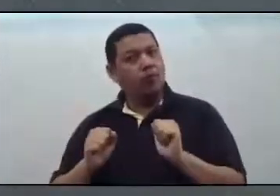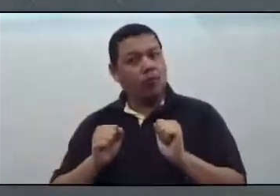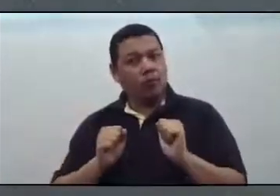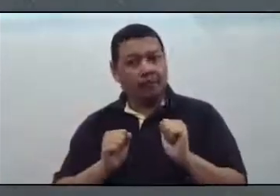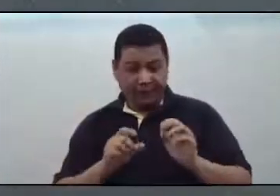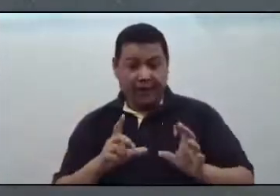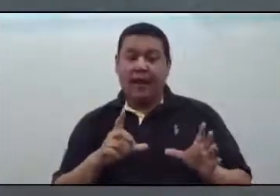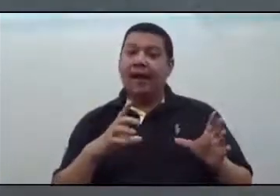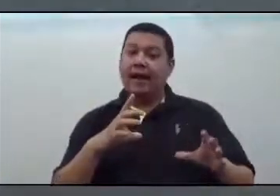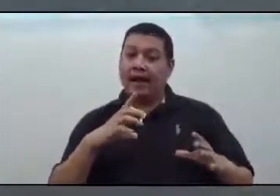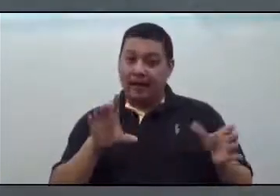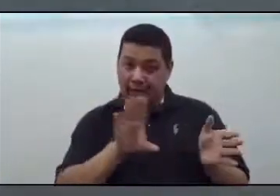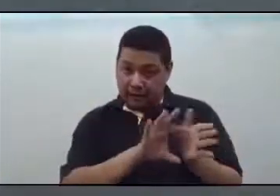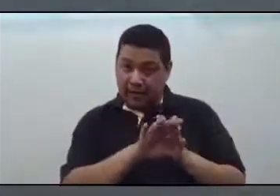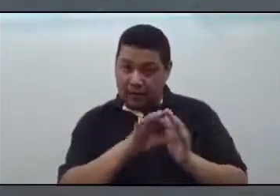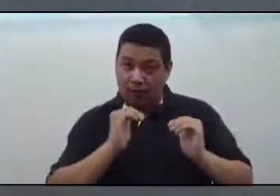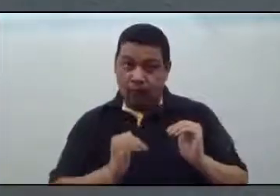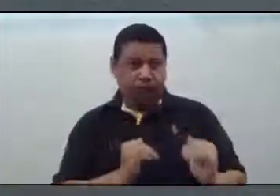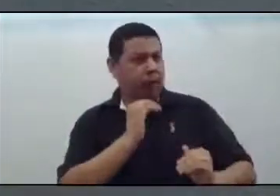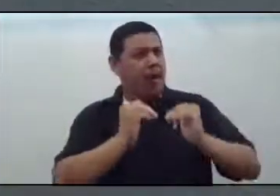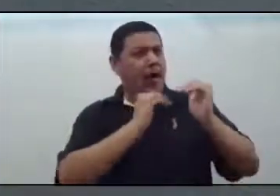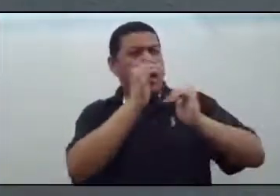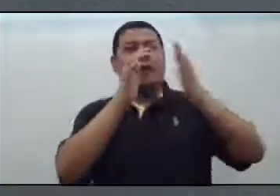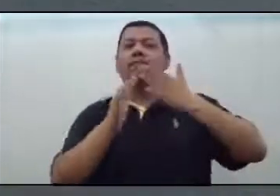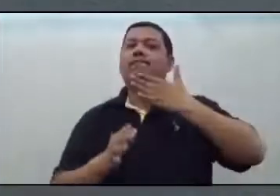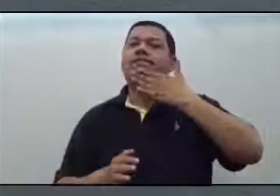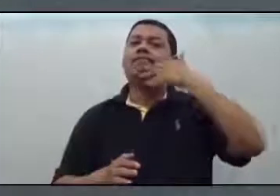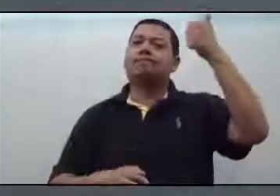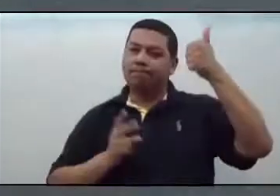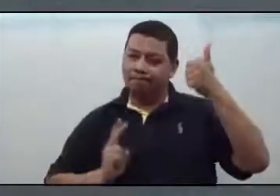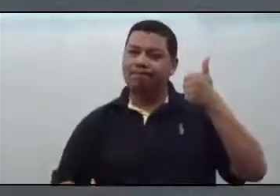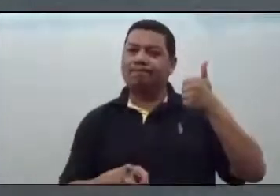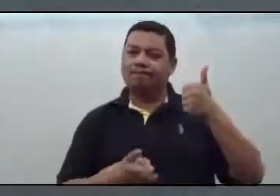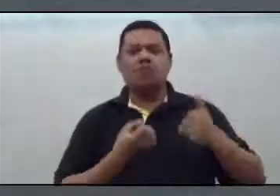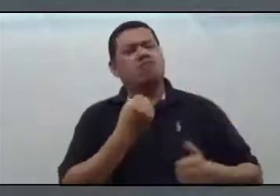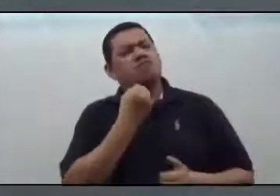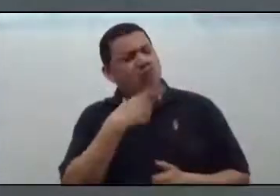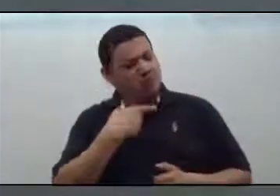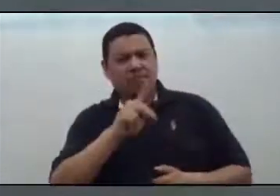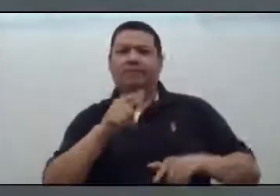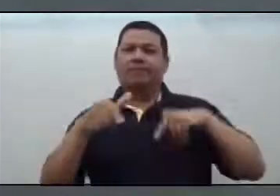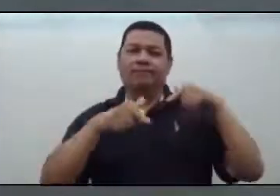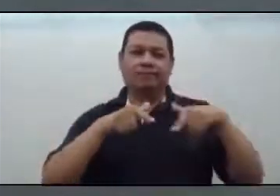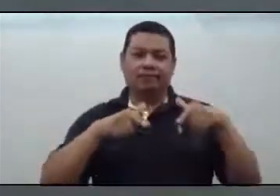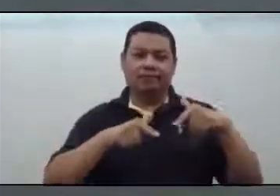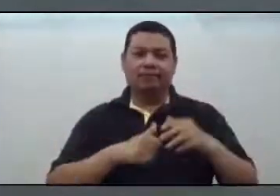e muito a ganhar e melhorar, tá? Parabéns mais uma vez pelo trabalho de vocês.